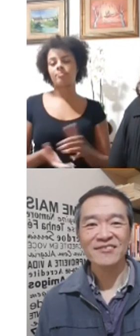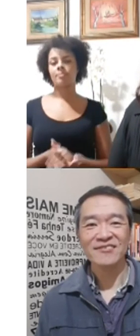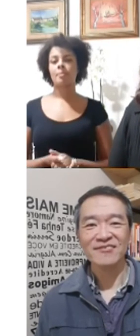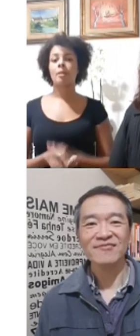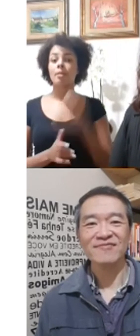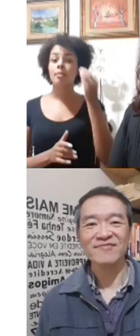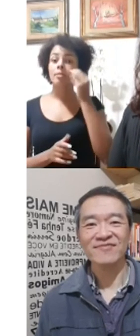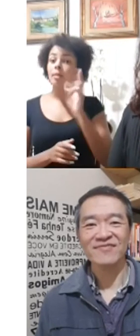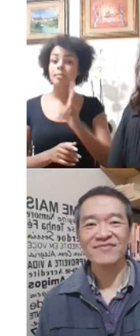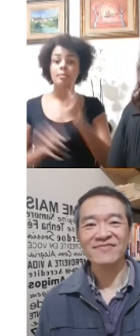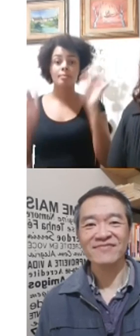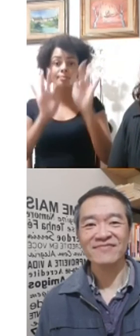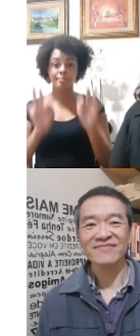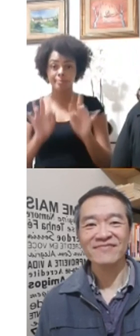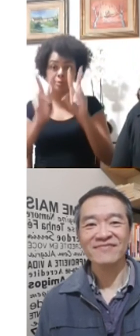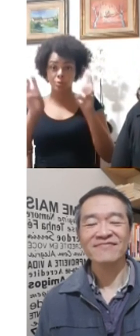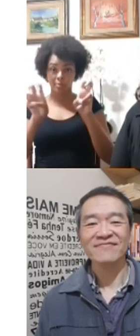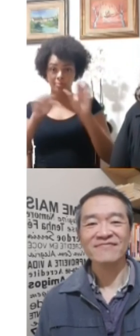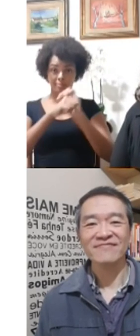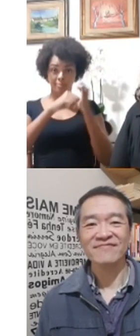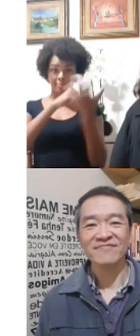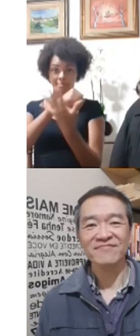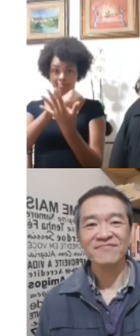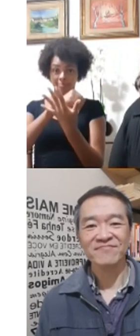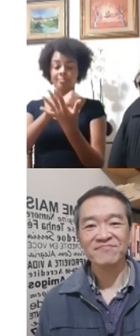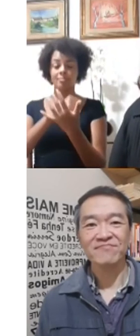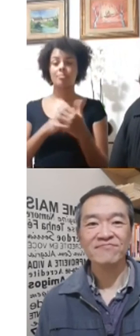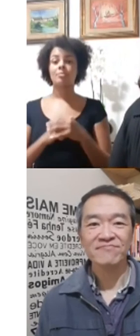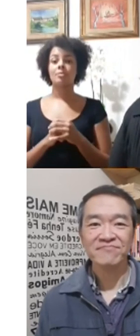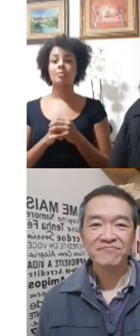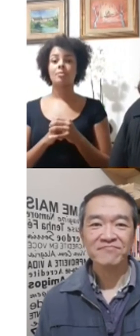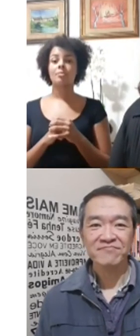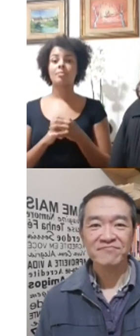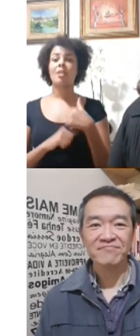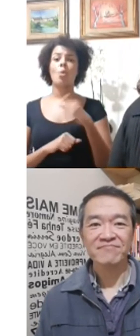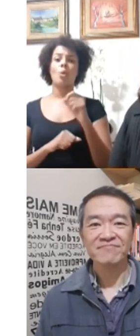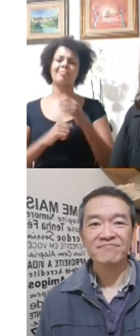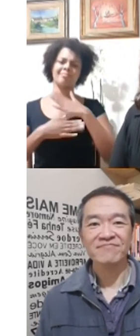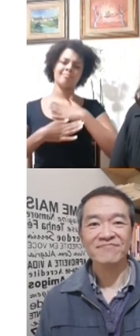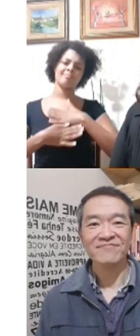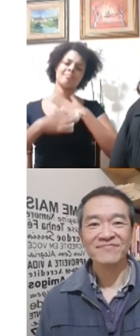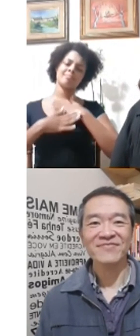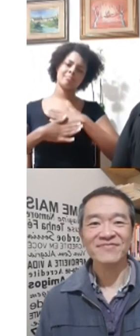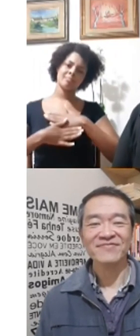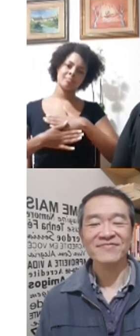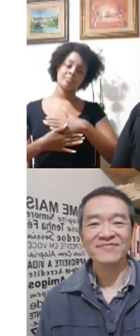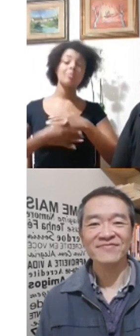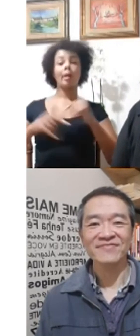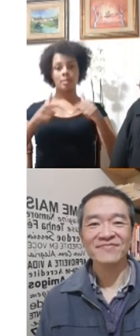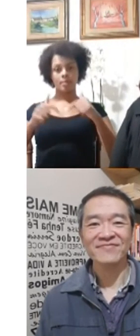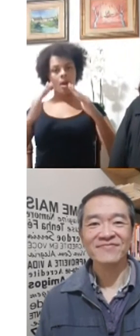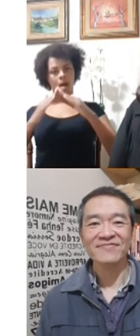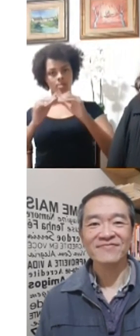nos espaços. Quanto à pandemia, Ricardo, uma coisa que eu fiz foi descansar bastante, apesar de estar em home office, a gente